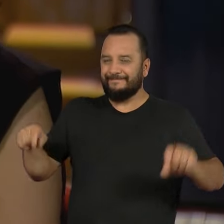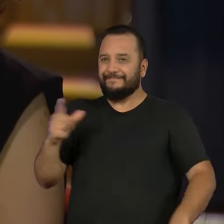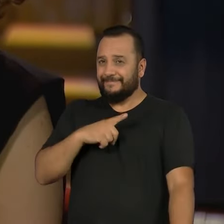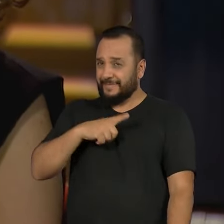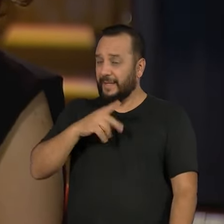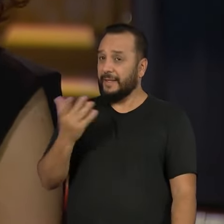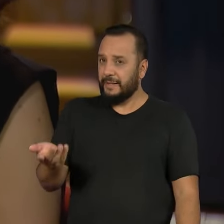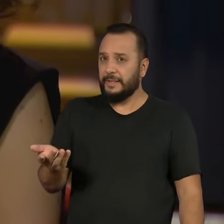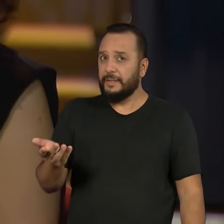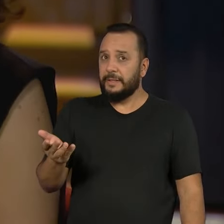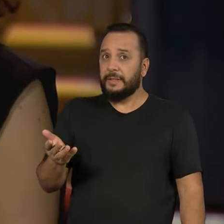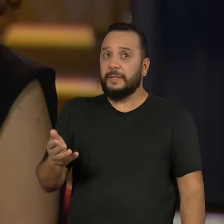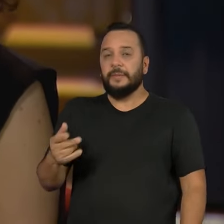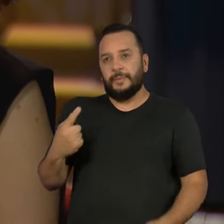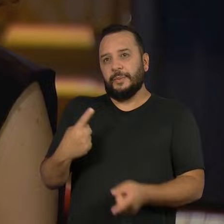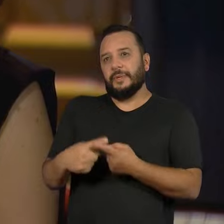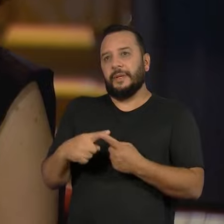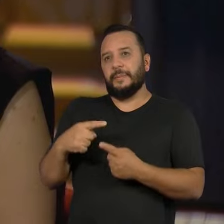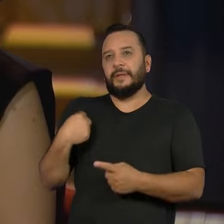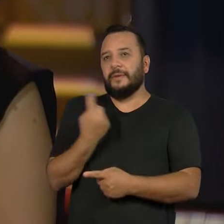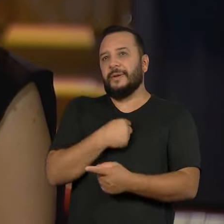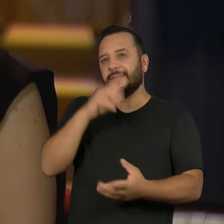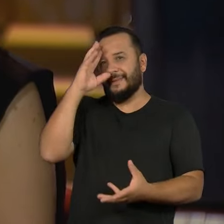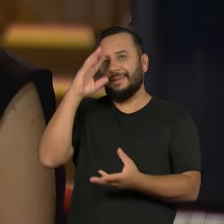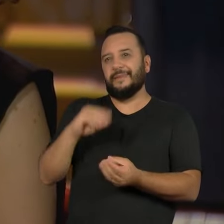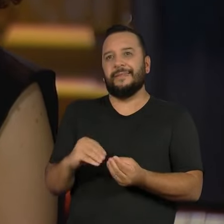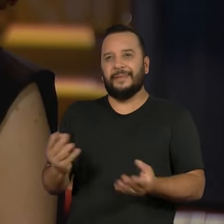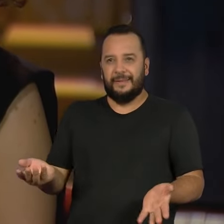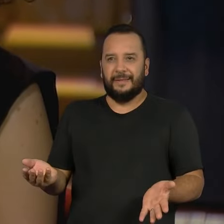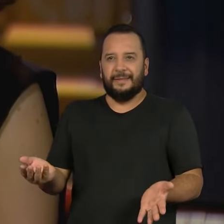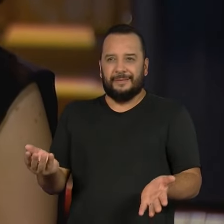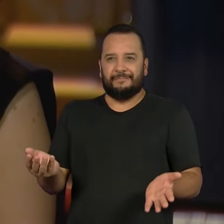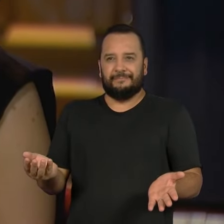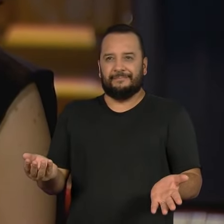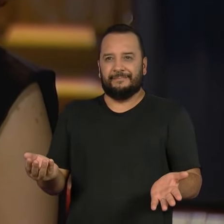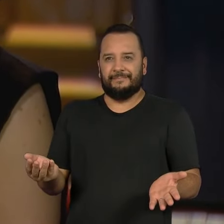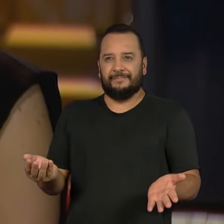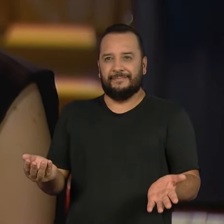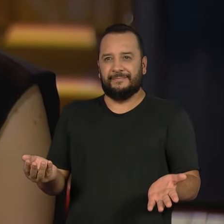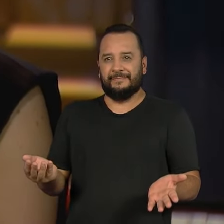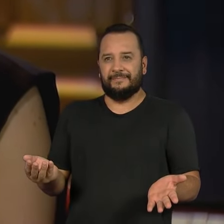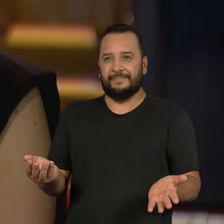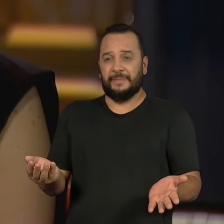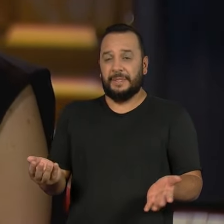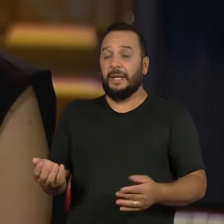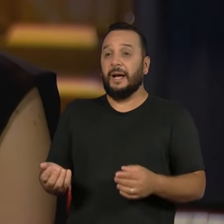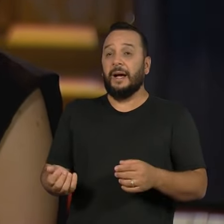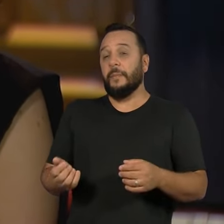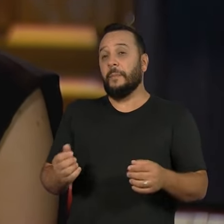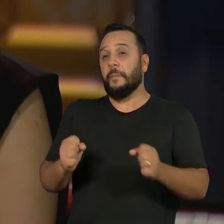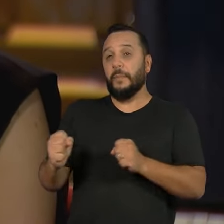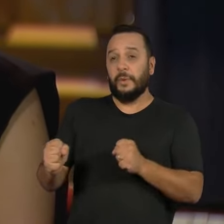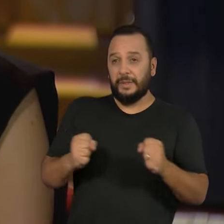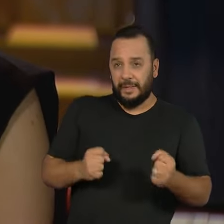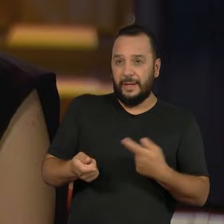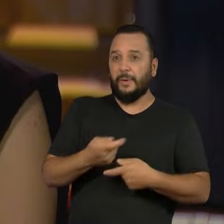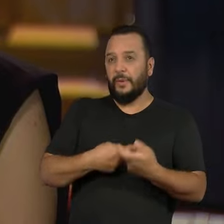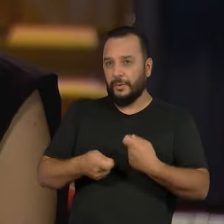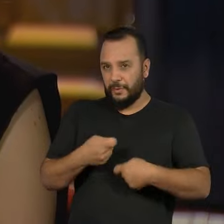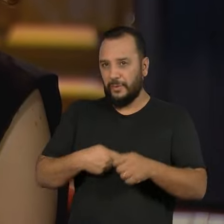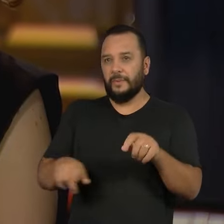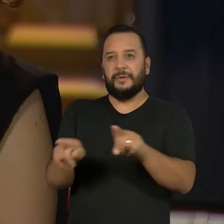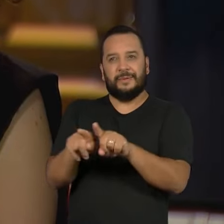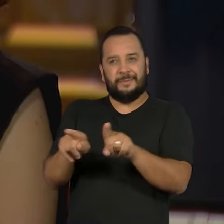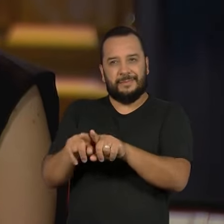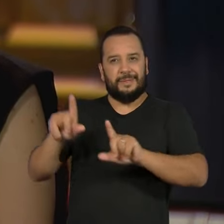coloquial porque é um pouco pra gente entender eh o que o o grande poderio econômico presença midiática